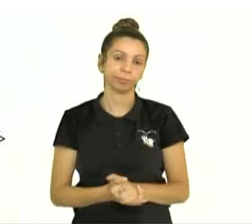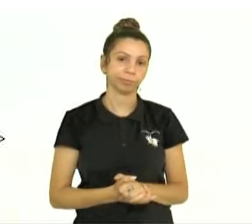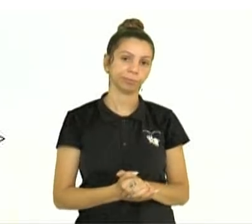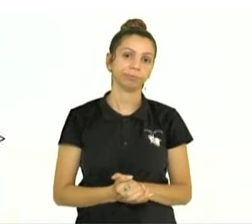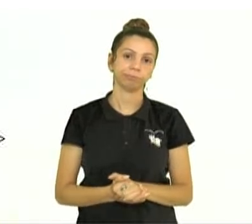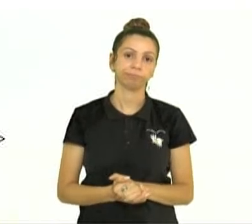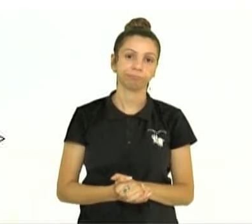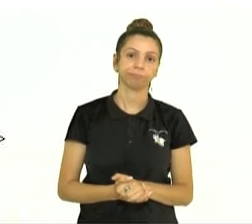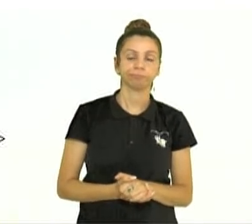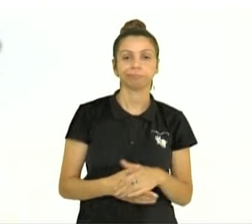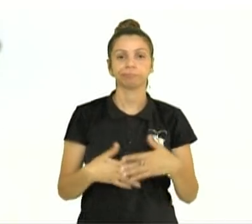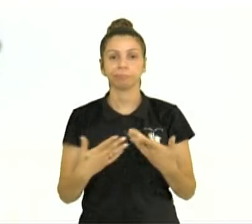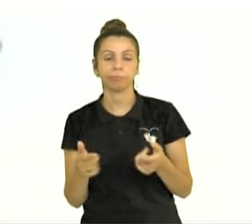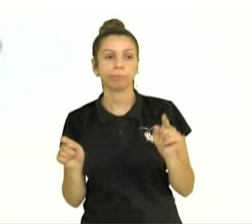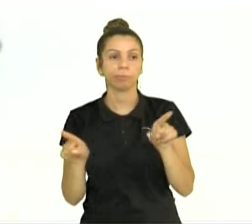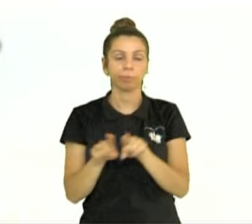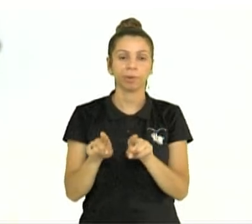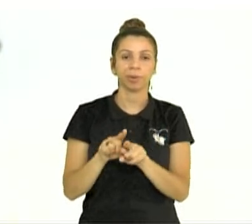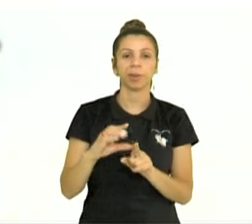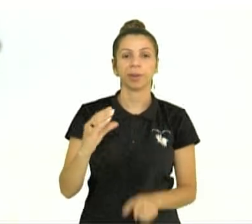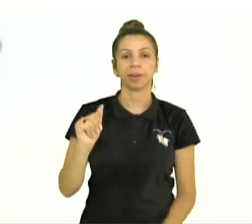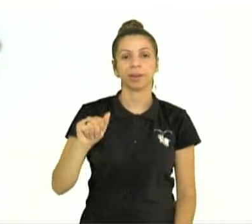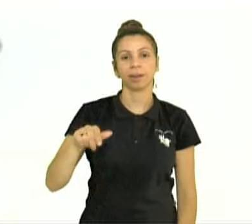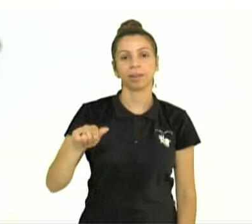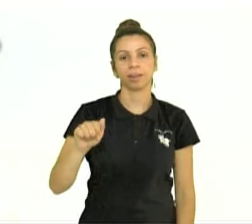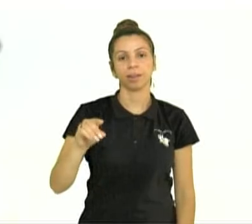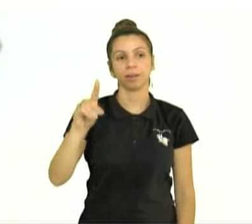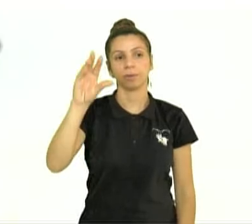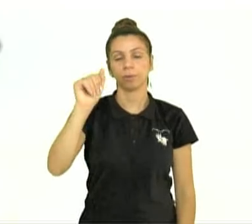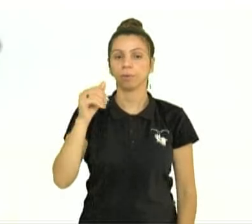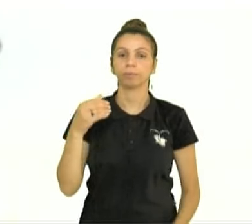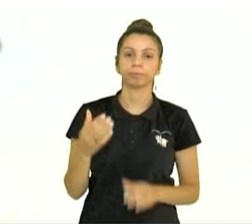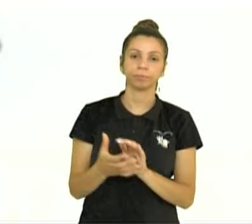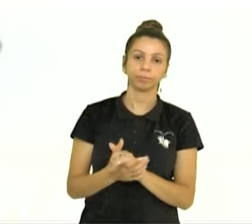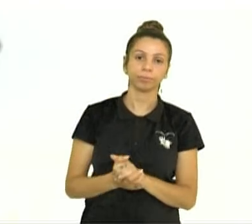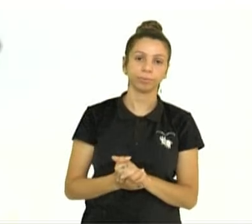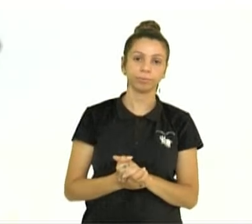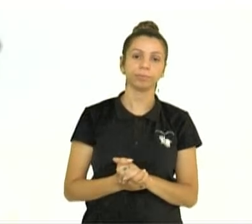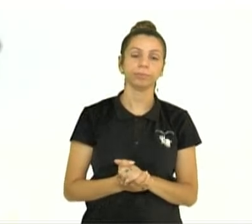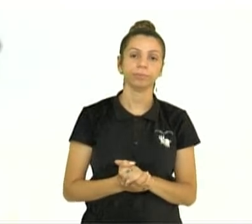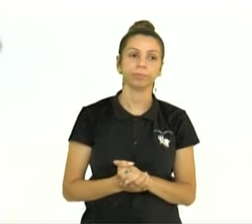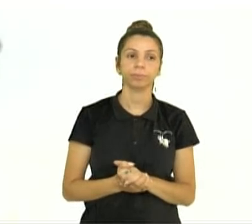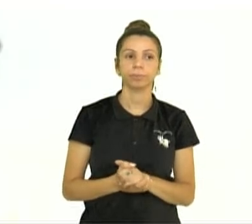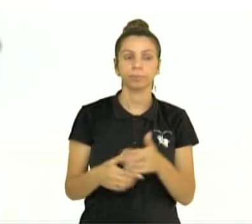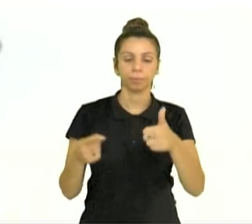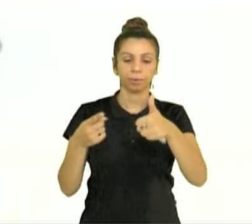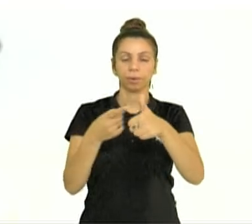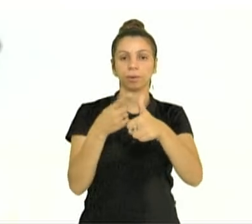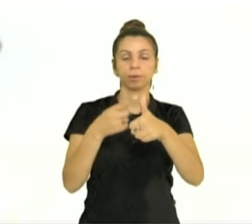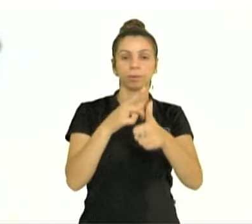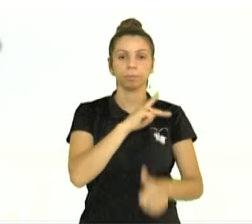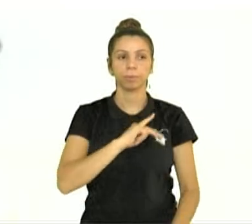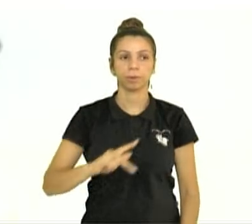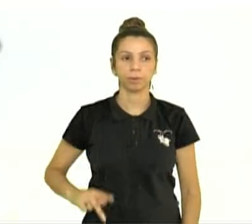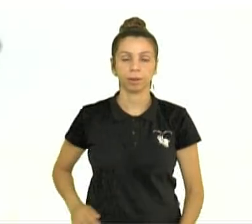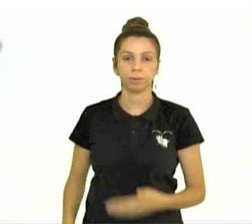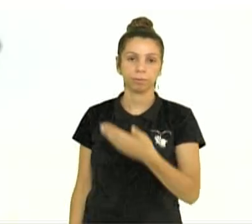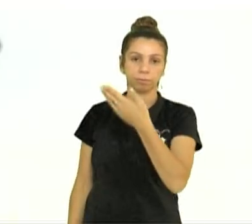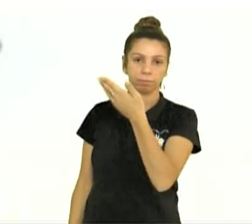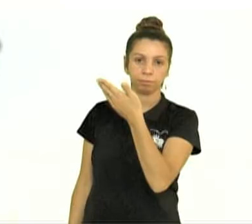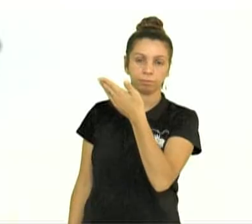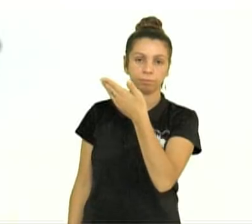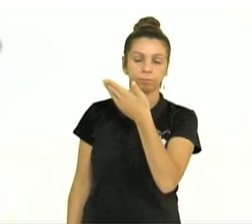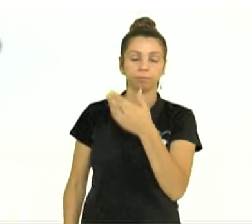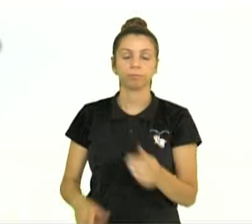comentou, dos candangos. Vamos ver aqui a divisão dos poderes, que bacana. Então, poder presidente, poder executivo.